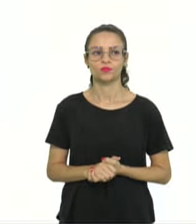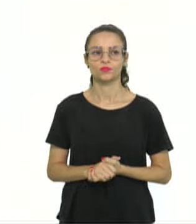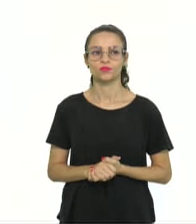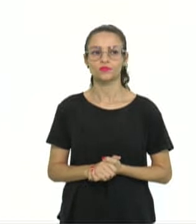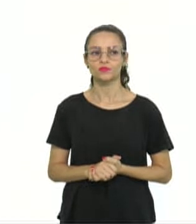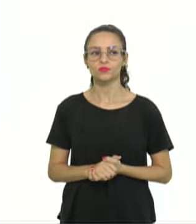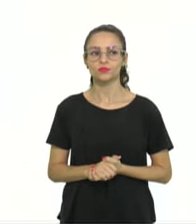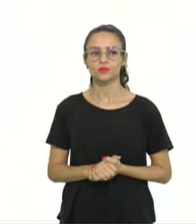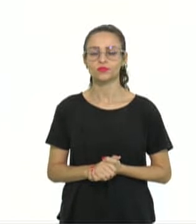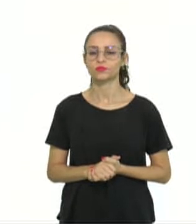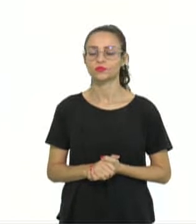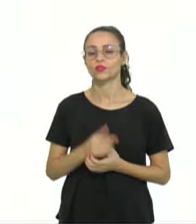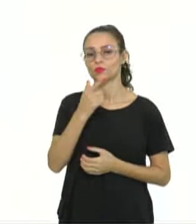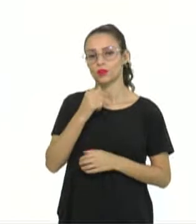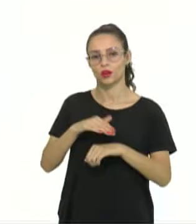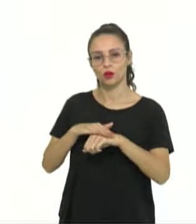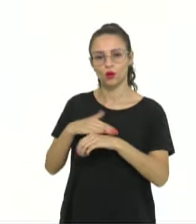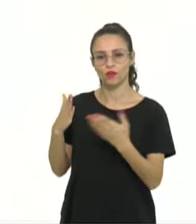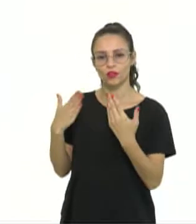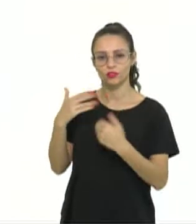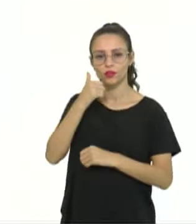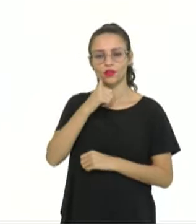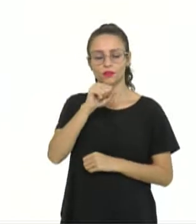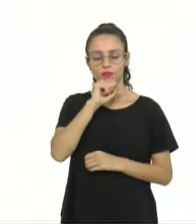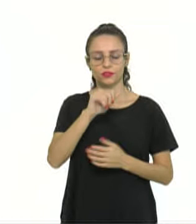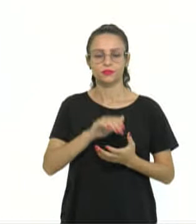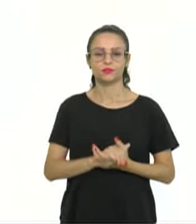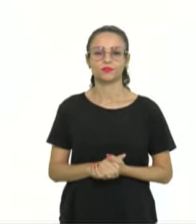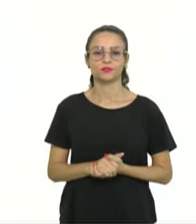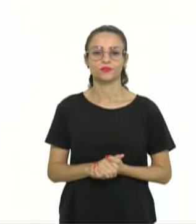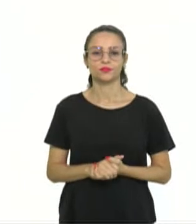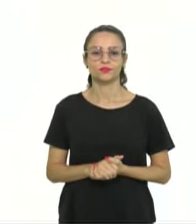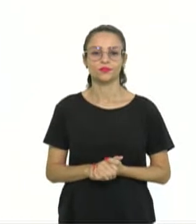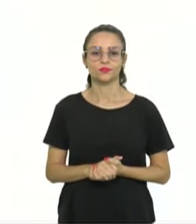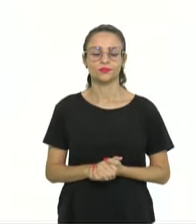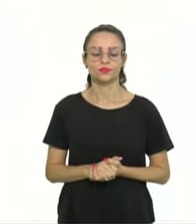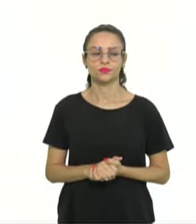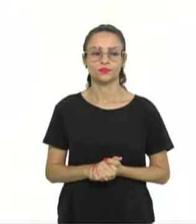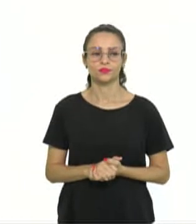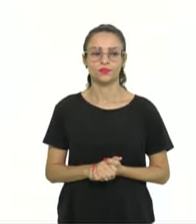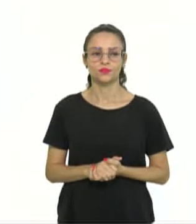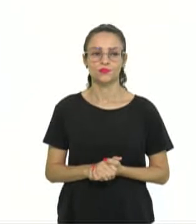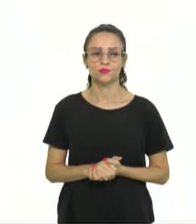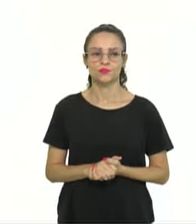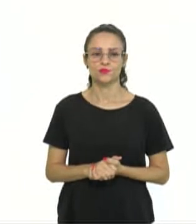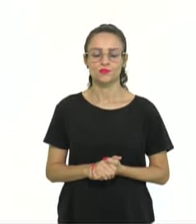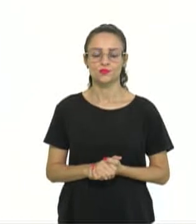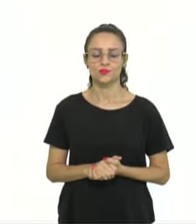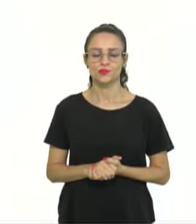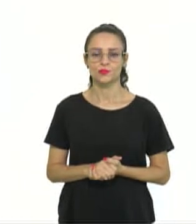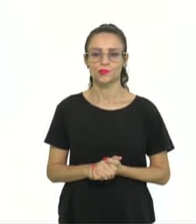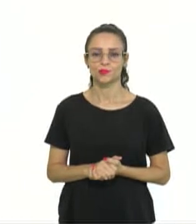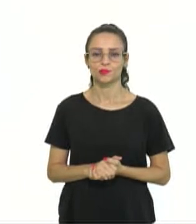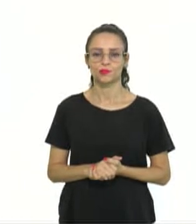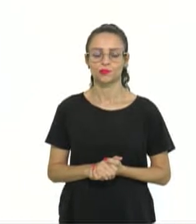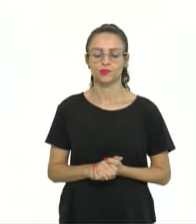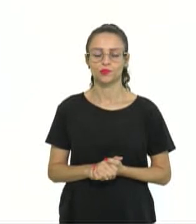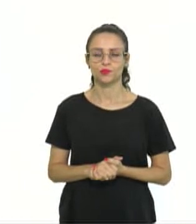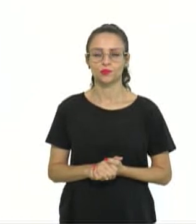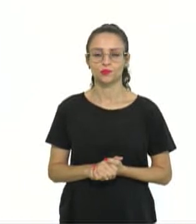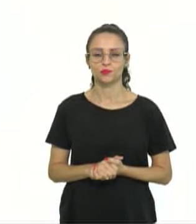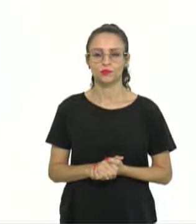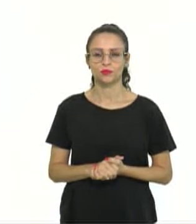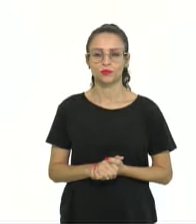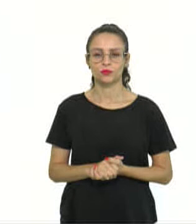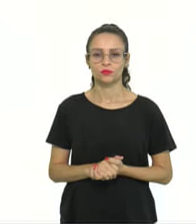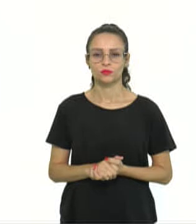Calvin conversando com sua mãe. I don't think I'll go to school today. I think you will. I think